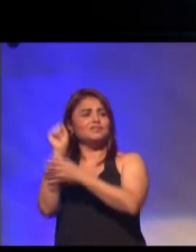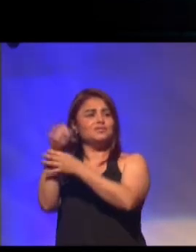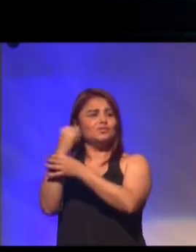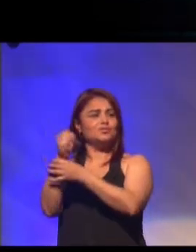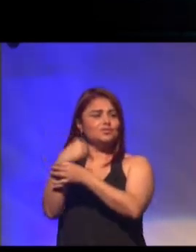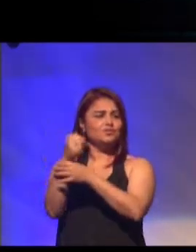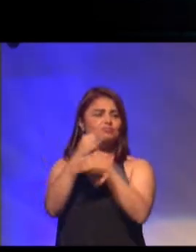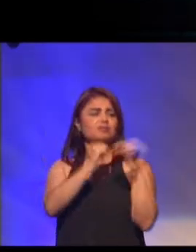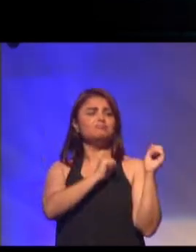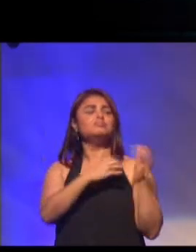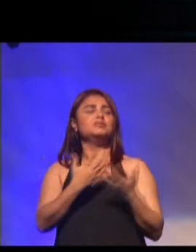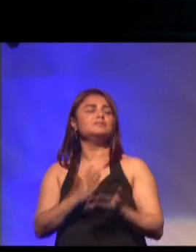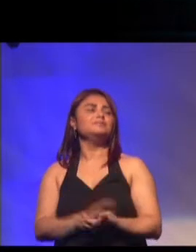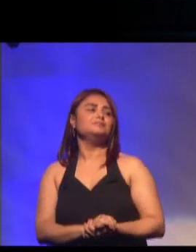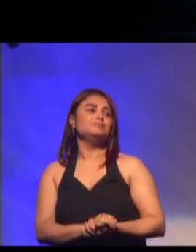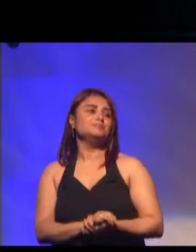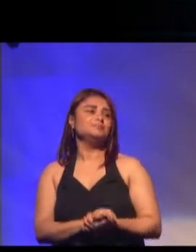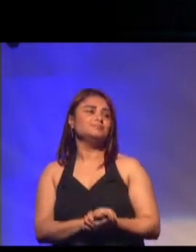bom tempo.